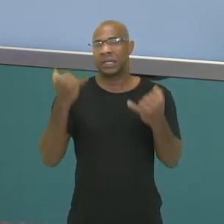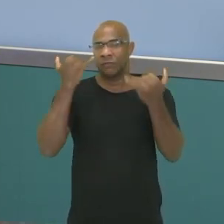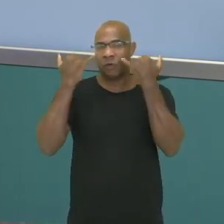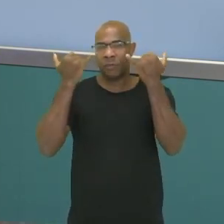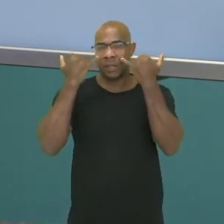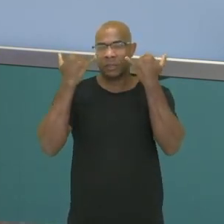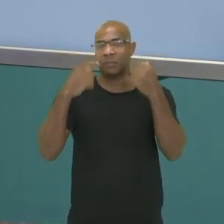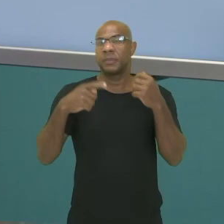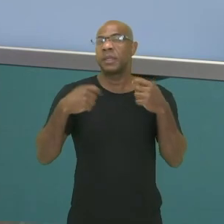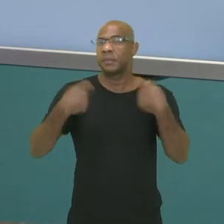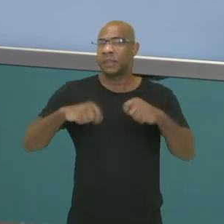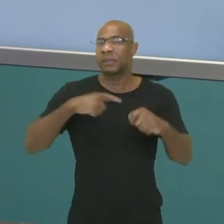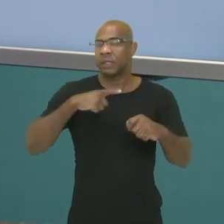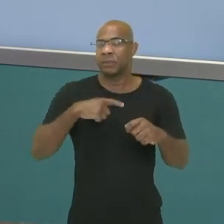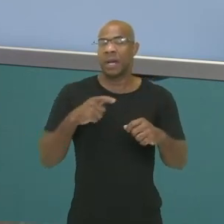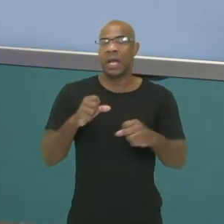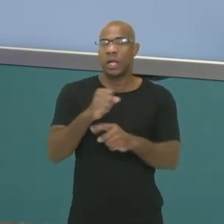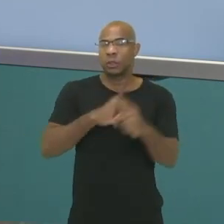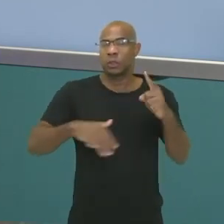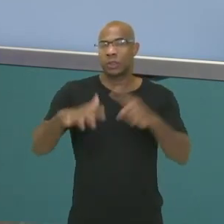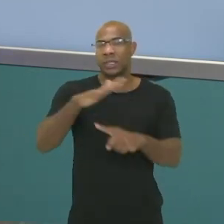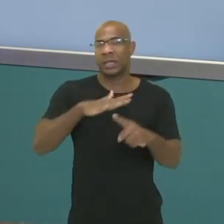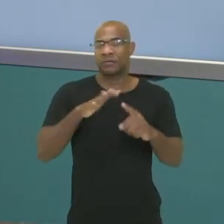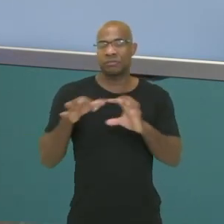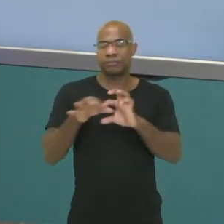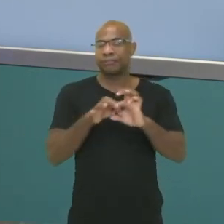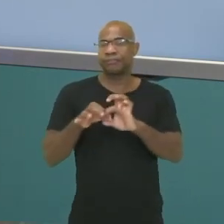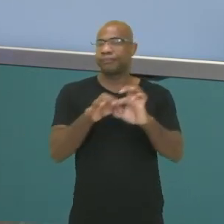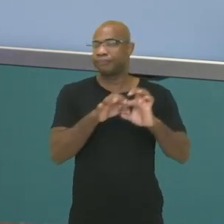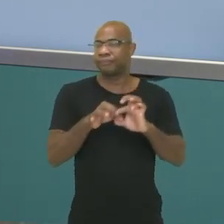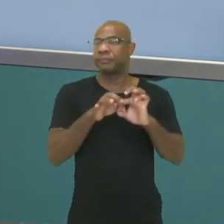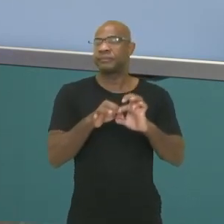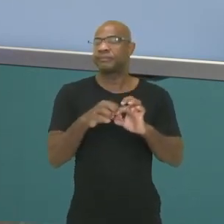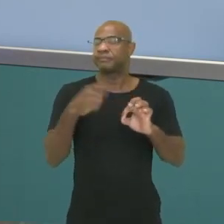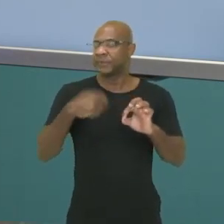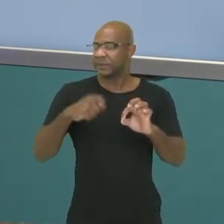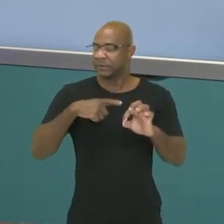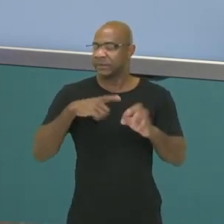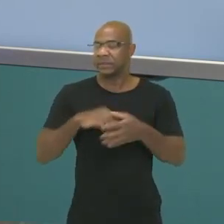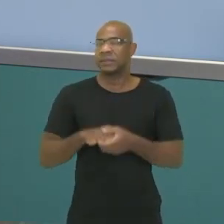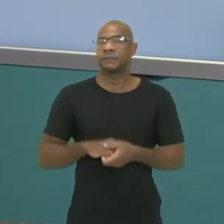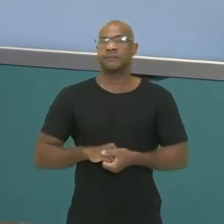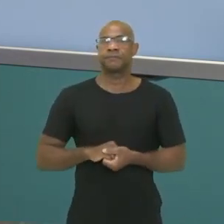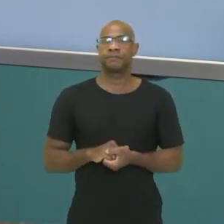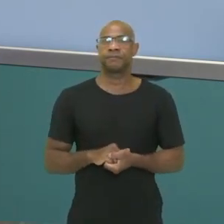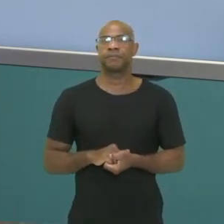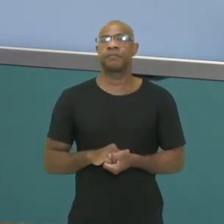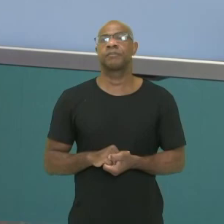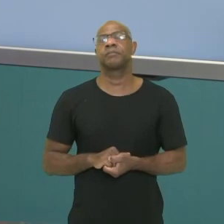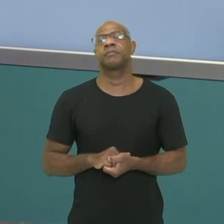uma sociedade cada vez mais unida, coesa, né? E com cada vez menos violência.